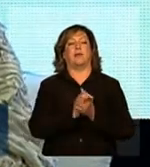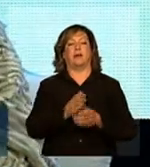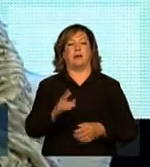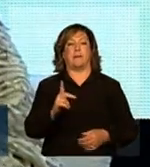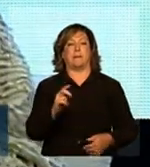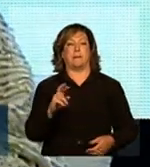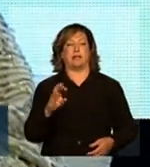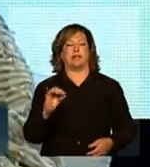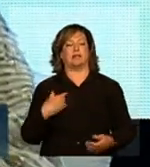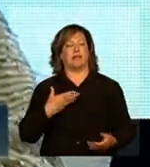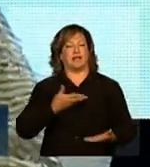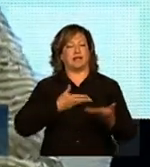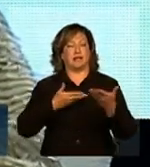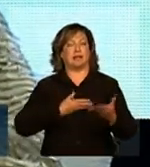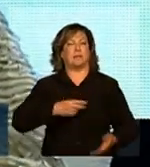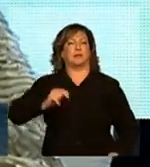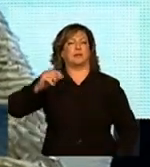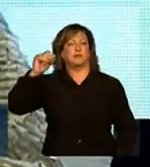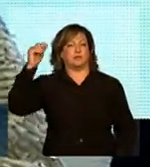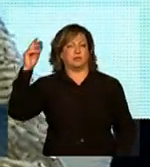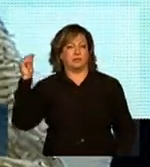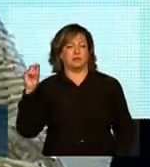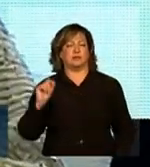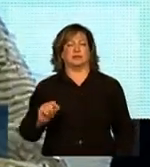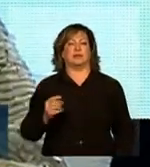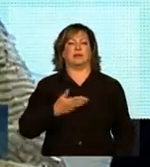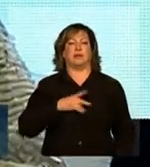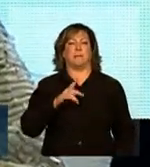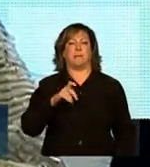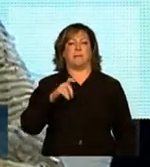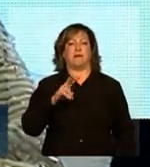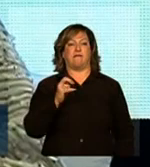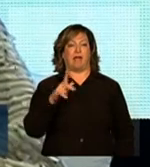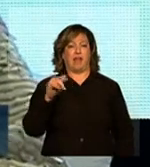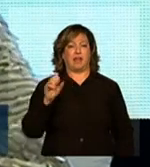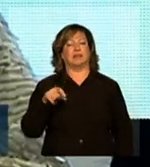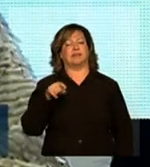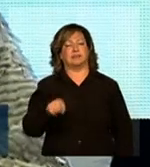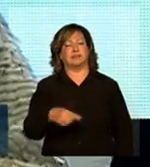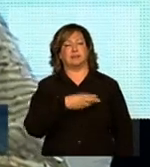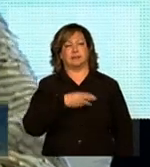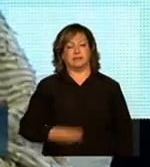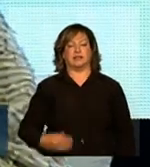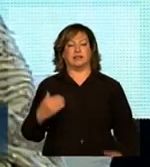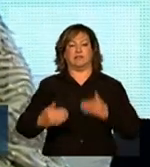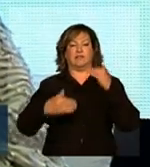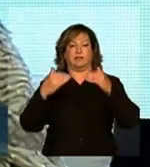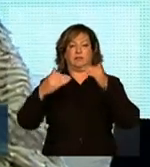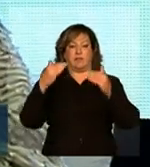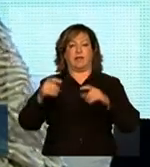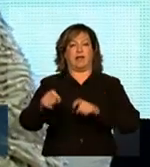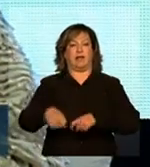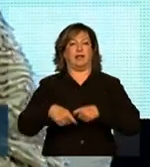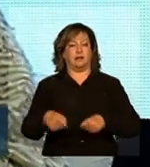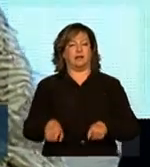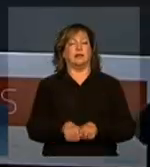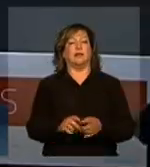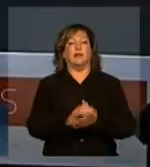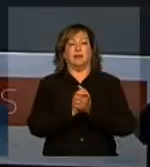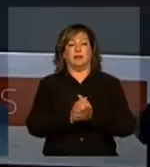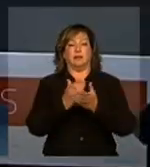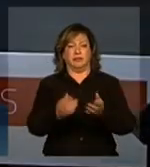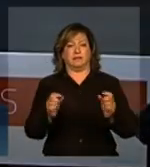parceiro, amigo de muito tempo, camarada Pepe Vargas, ministro do Desenvolvimento Agrário. Cumprimentar